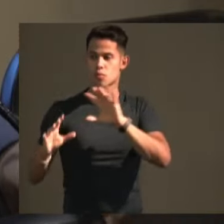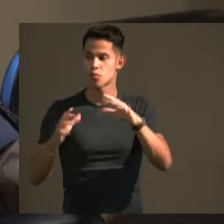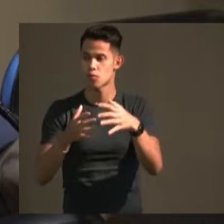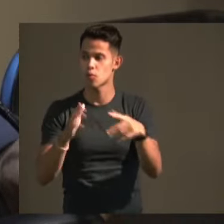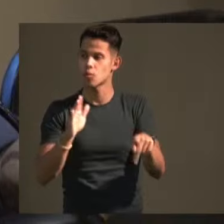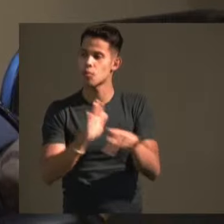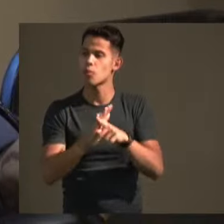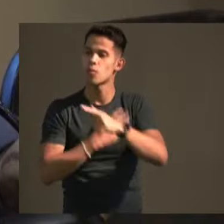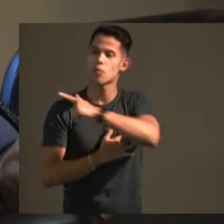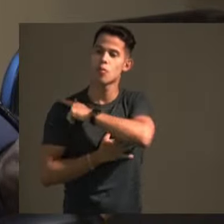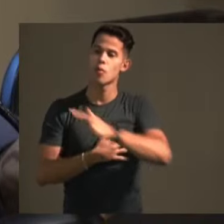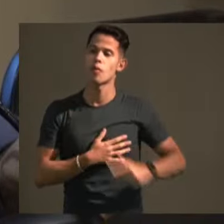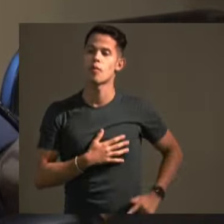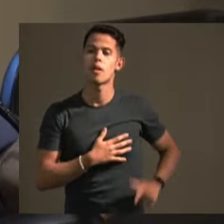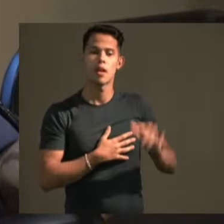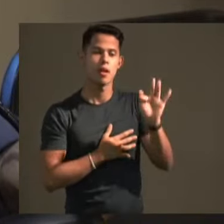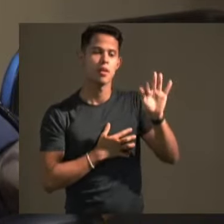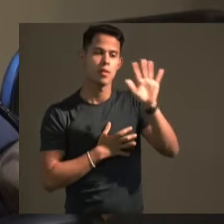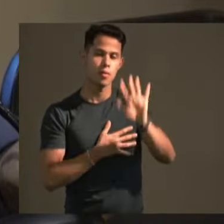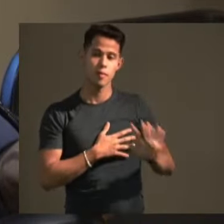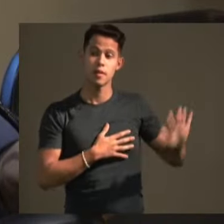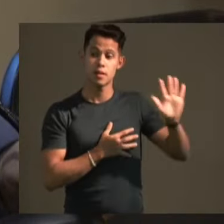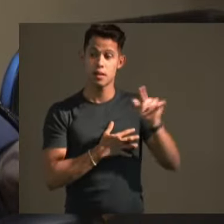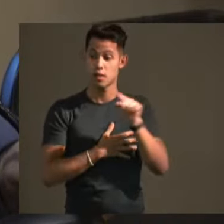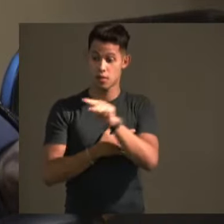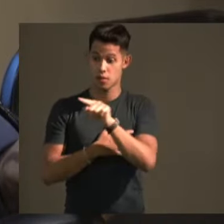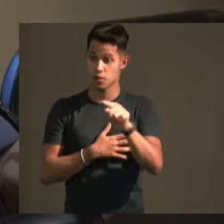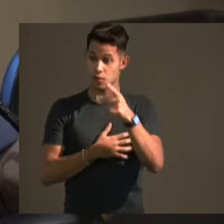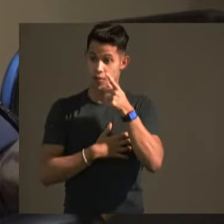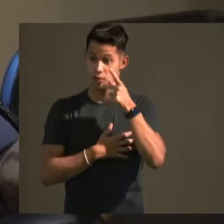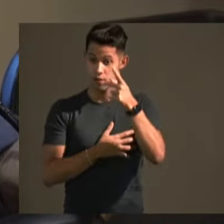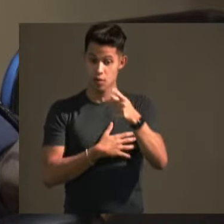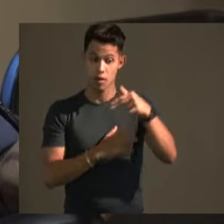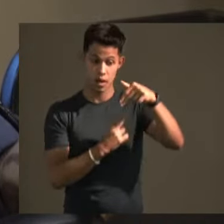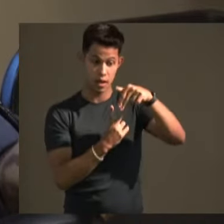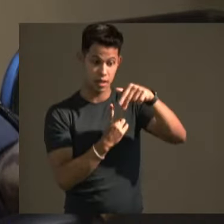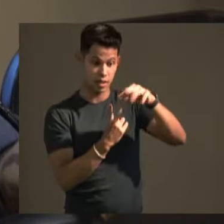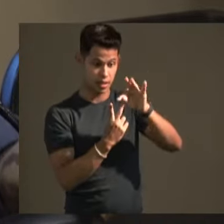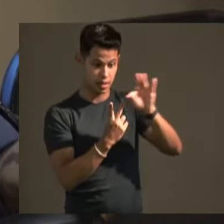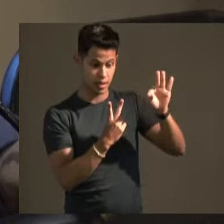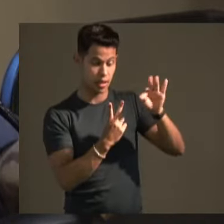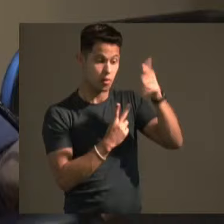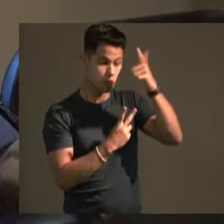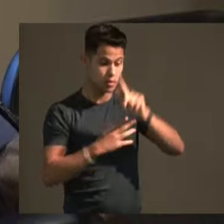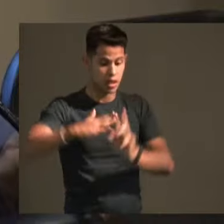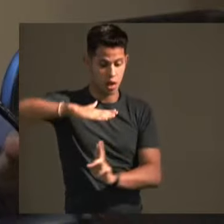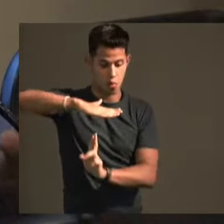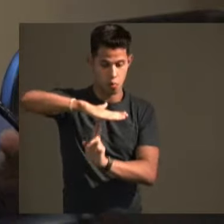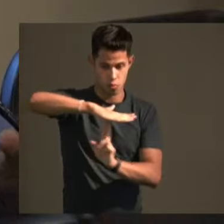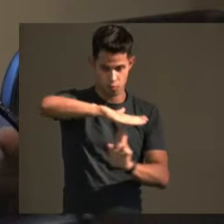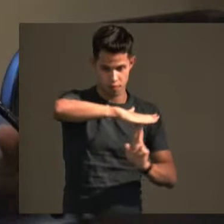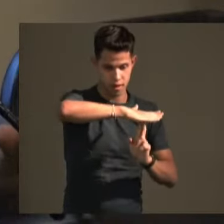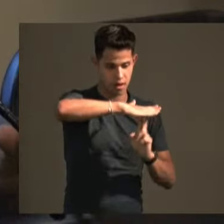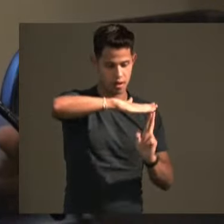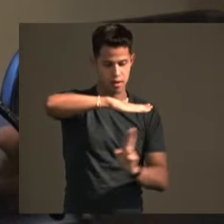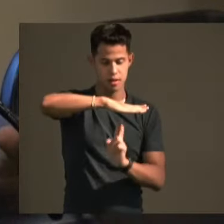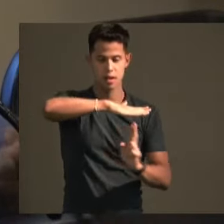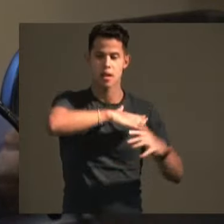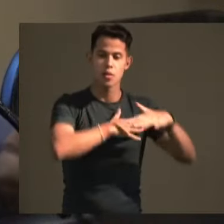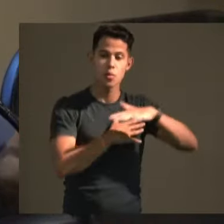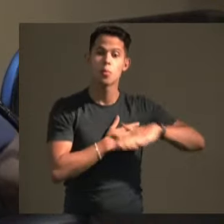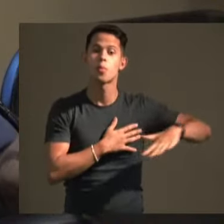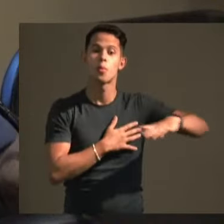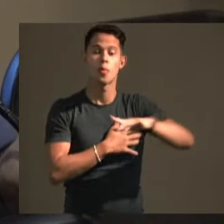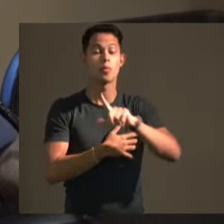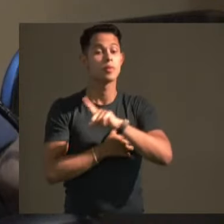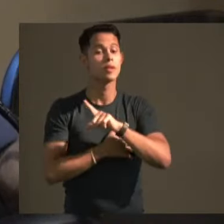governo federal, inclusive esses dois aqui citados, Infraero e NTT, para que as rodoviárias tenham, né, não